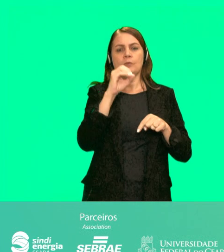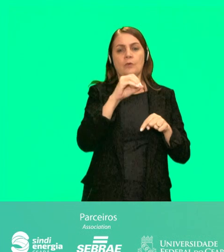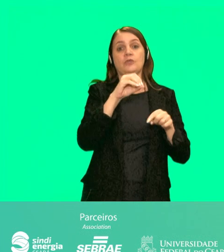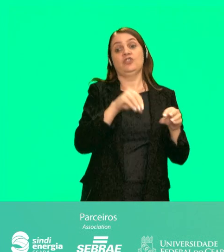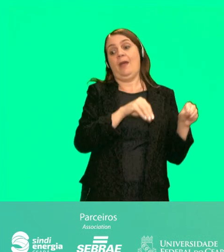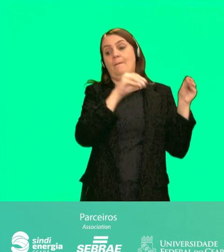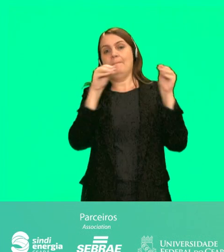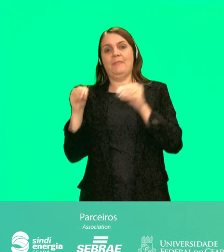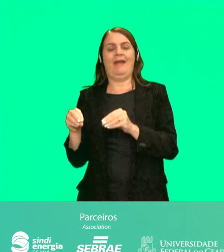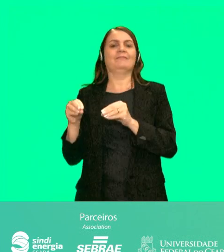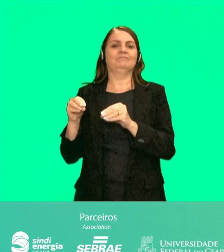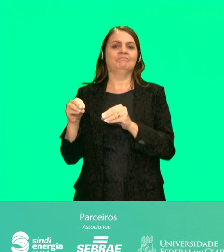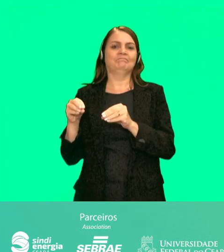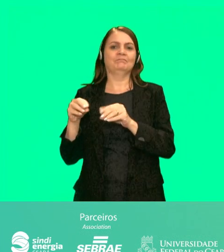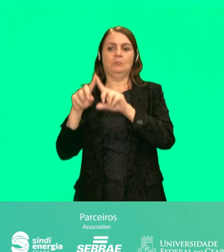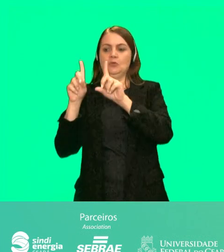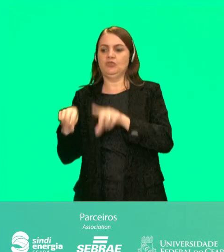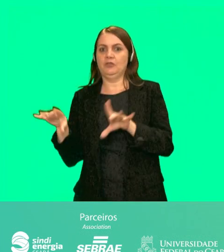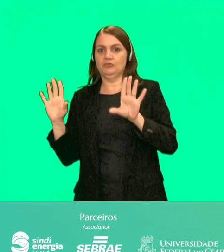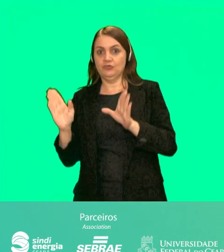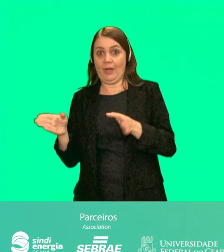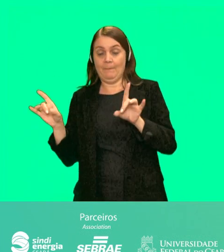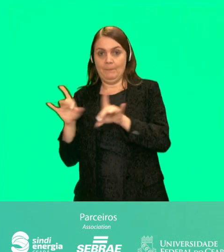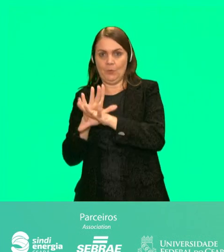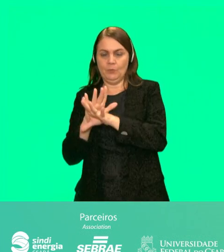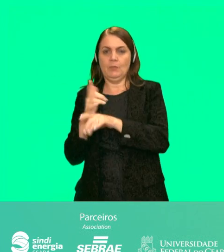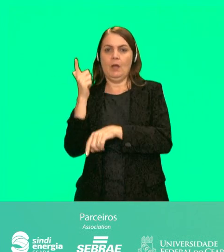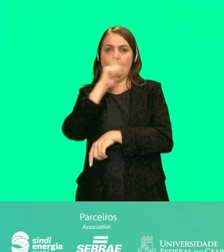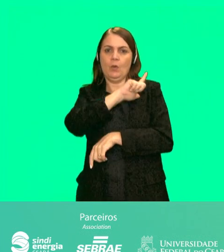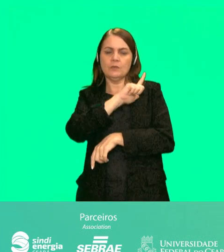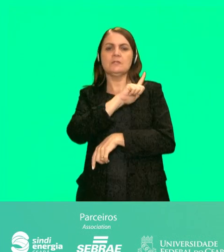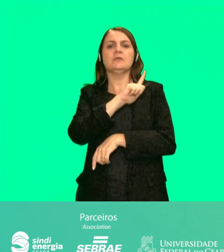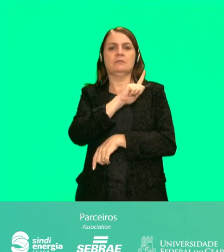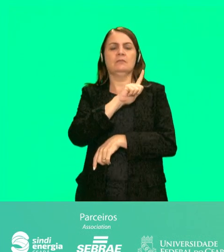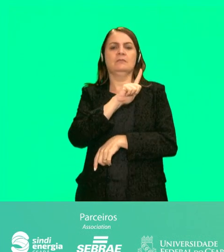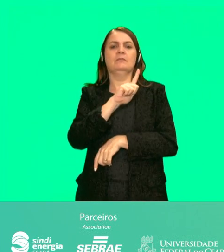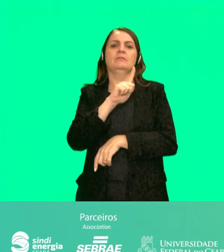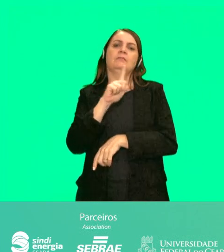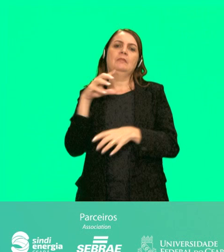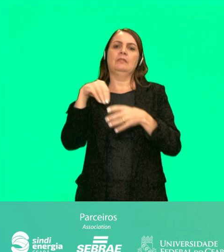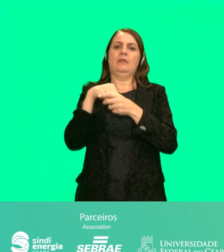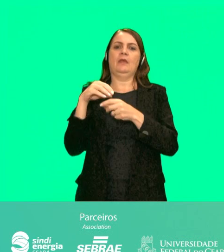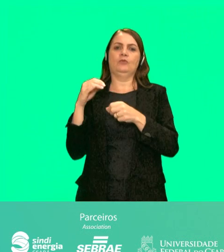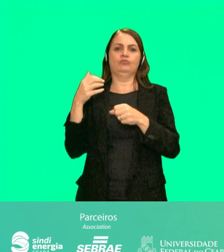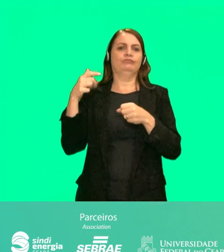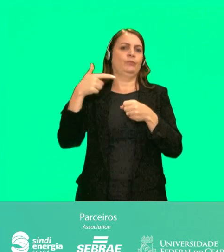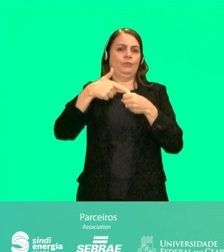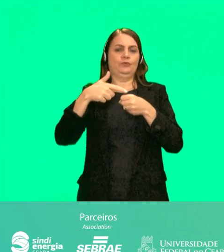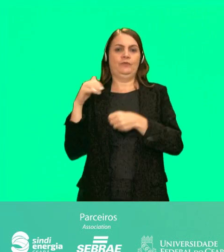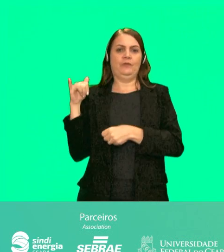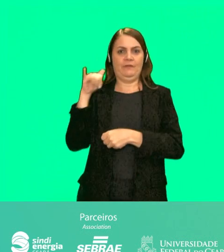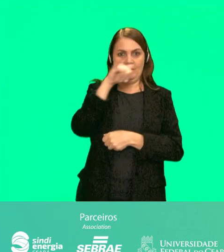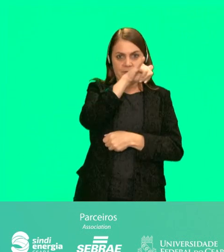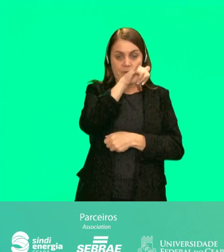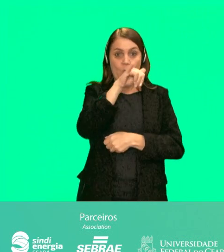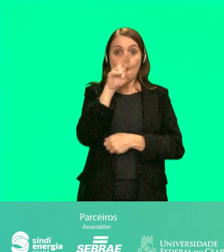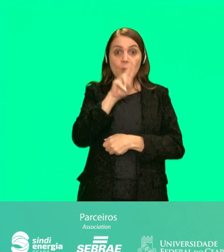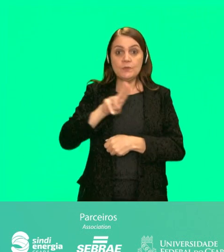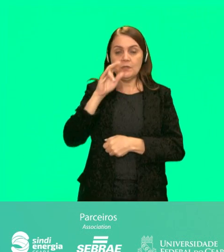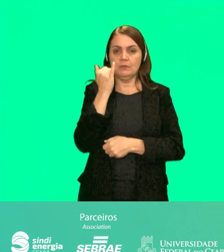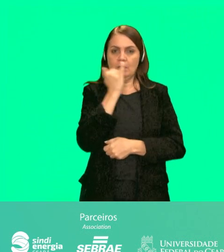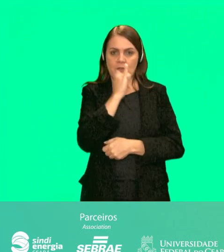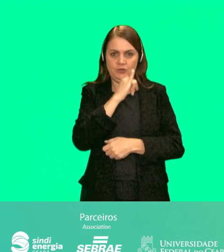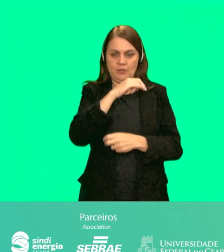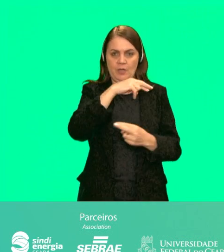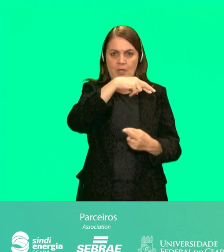renewable SAF, para a produção de using querosene de renewable aviação electricity, renovável, so green utilizando hydrogen, aqui a renewable água energy, green hydrogen, and